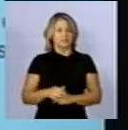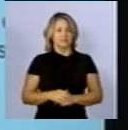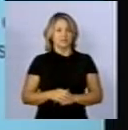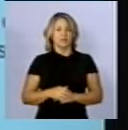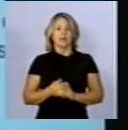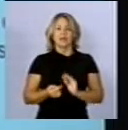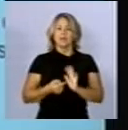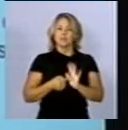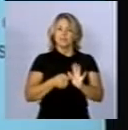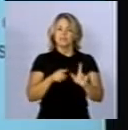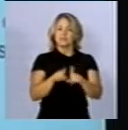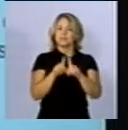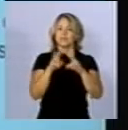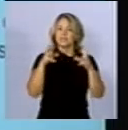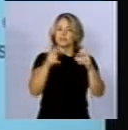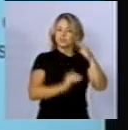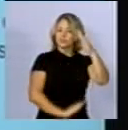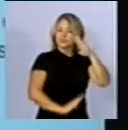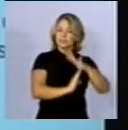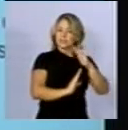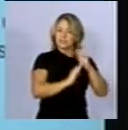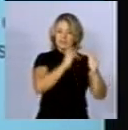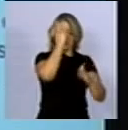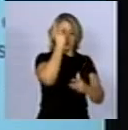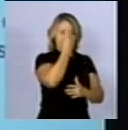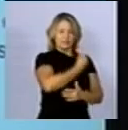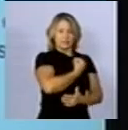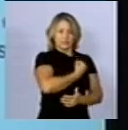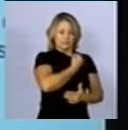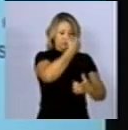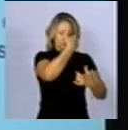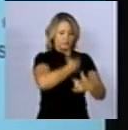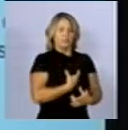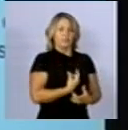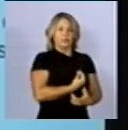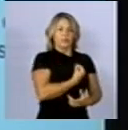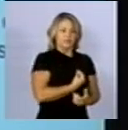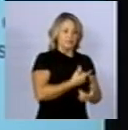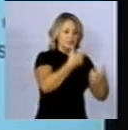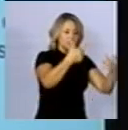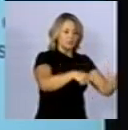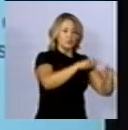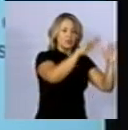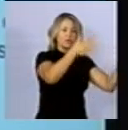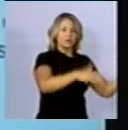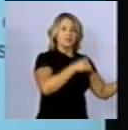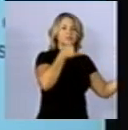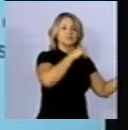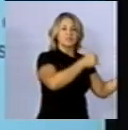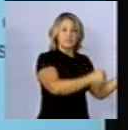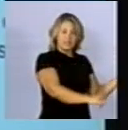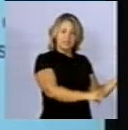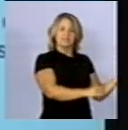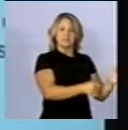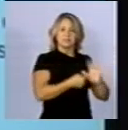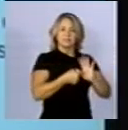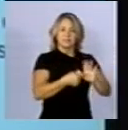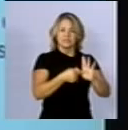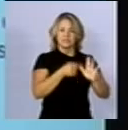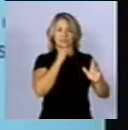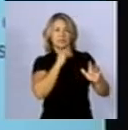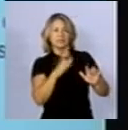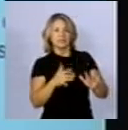se no que se refere aos limites de exposição humana, campos elétricos e magnéticos originários de instalações de geração na faixa